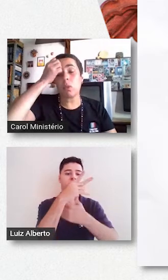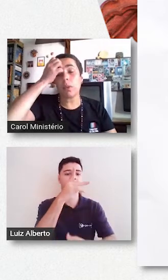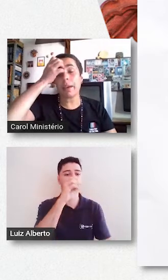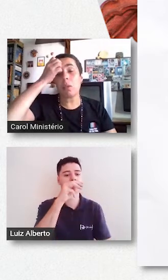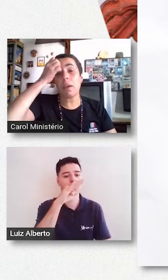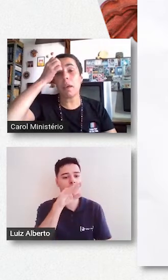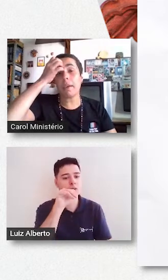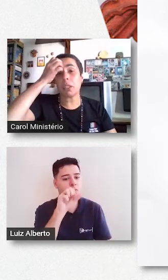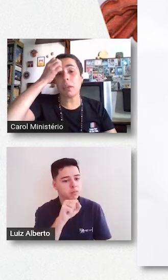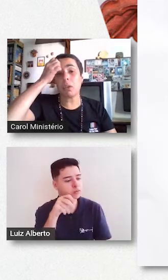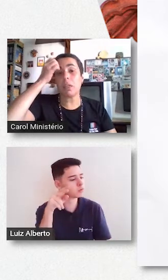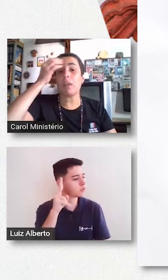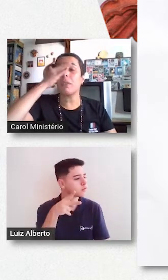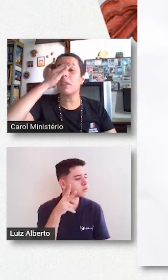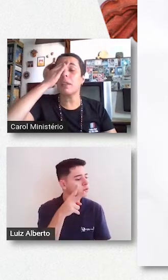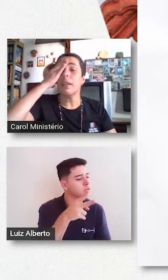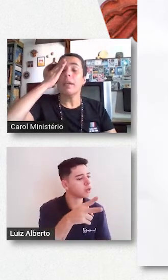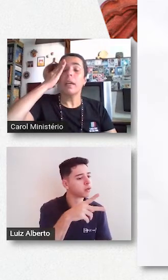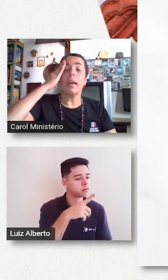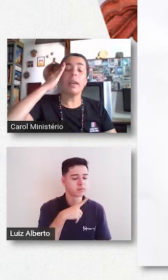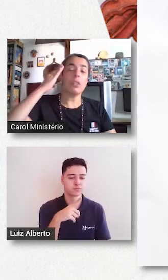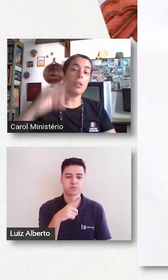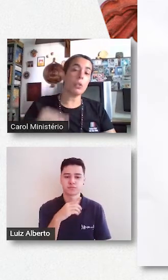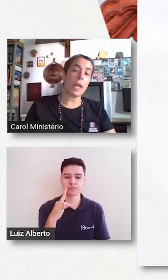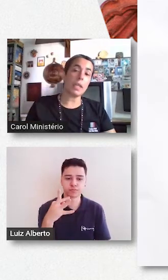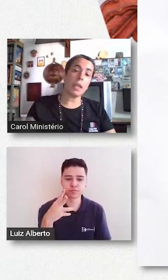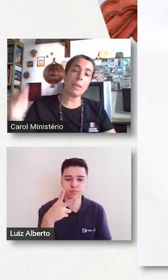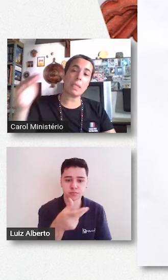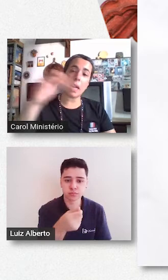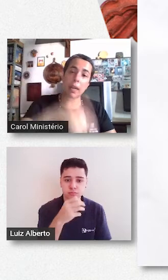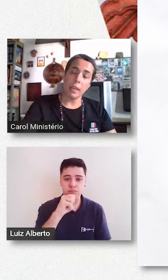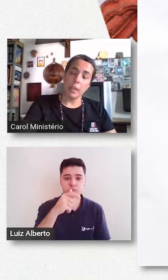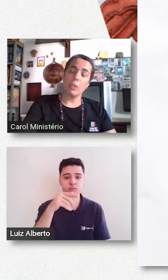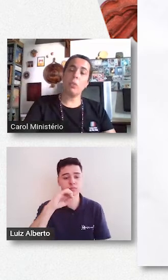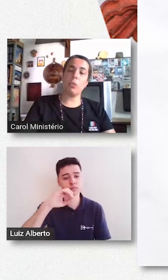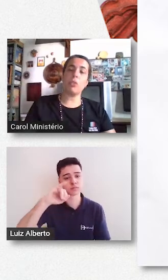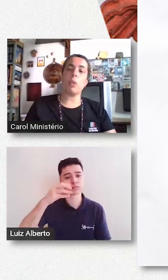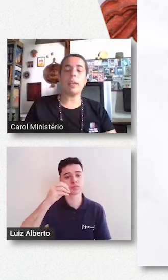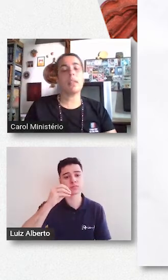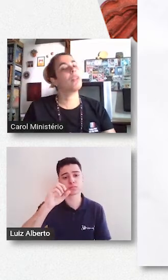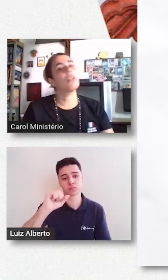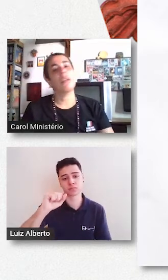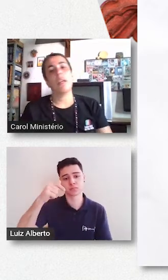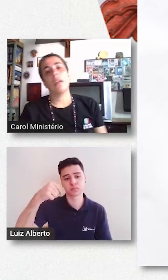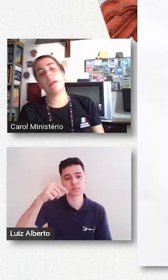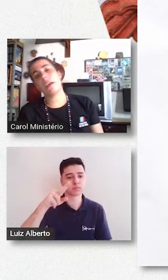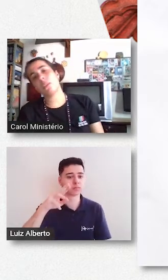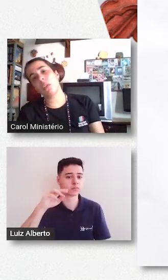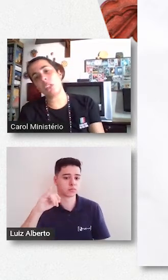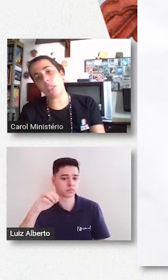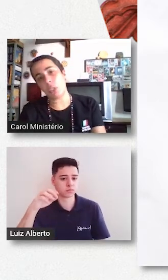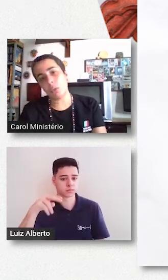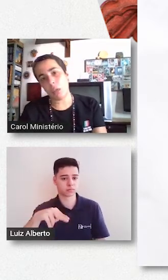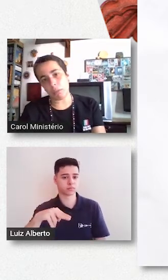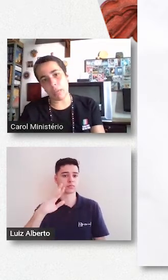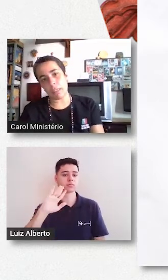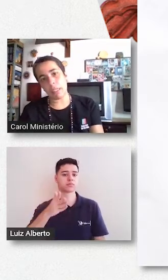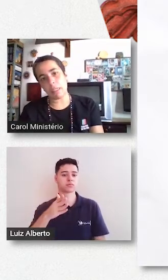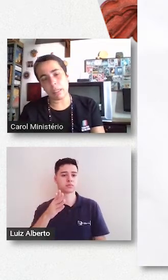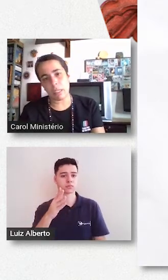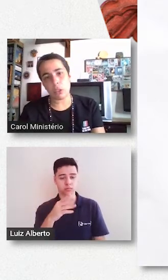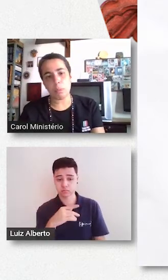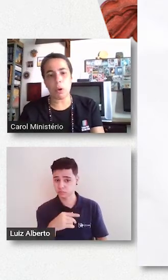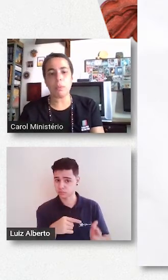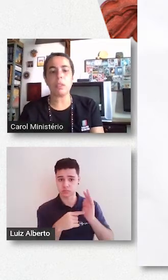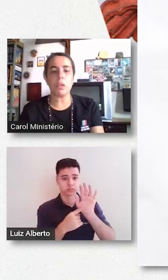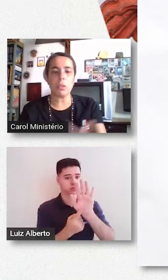muito recorrente da iconografia de São Joaquim, apesar do São Joaquim do Aleijadinho não trazer